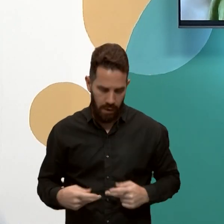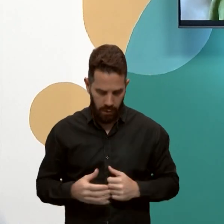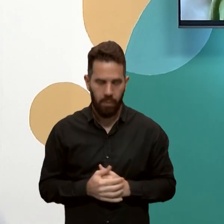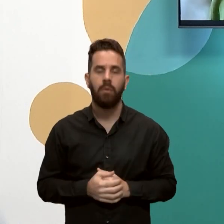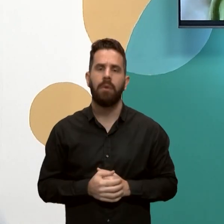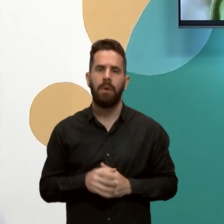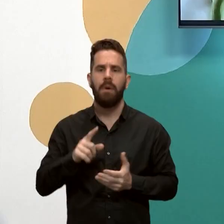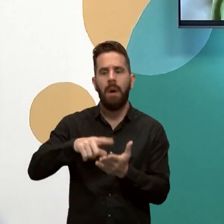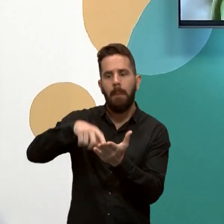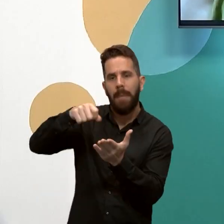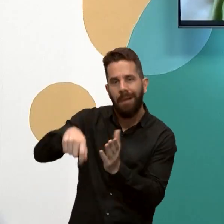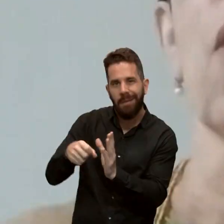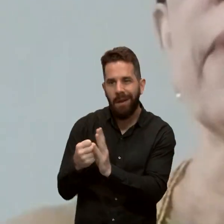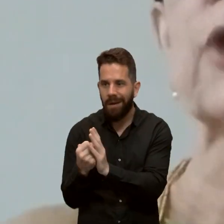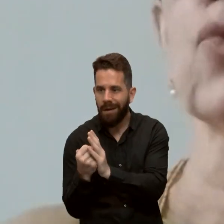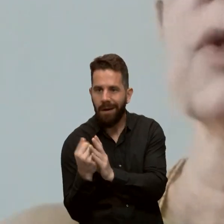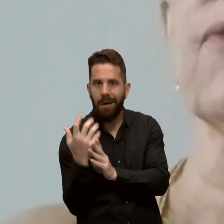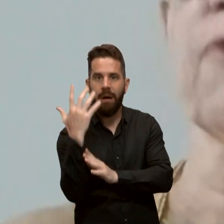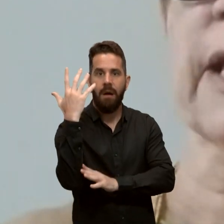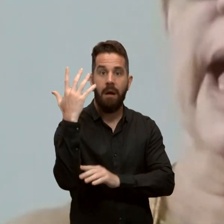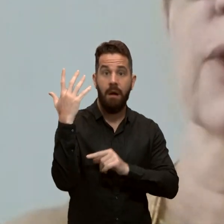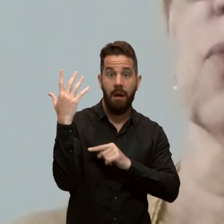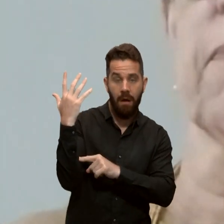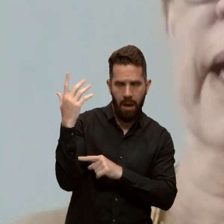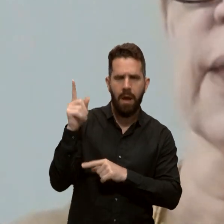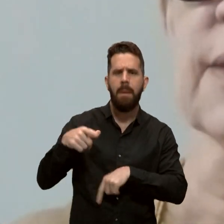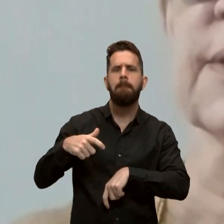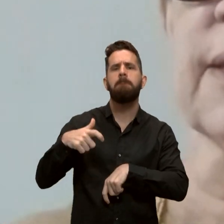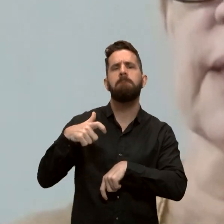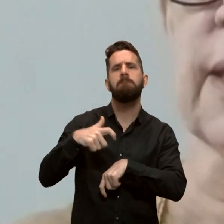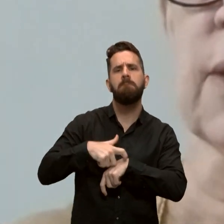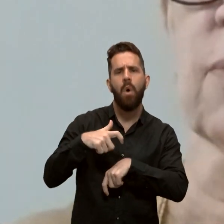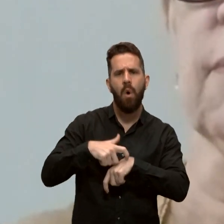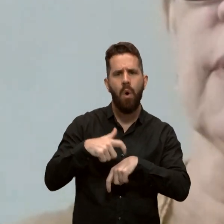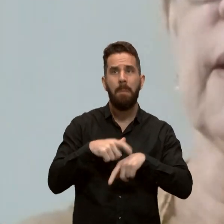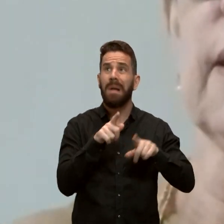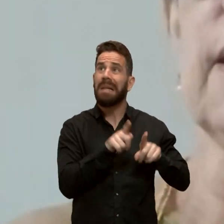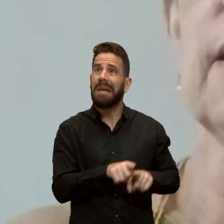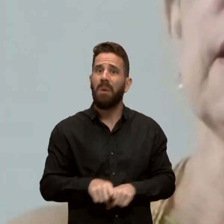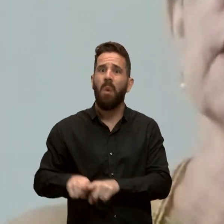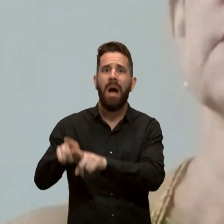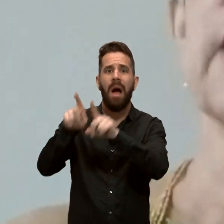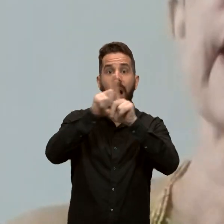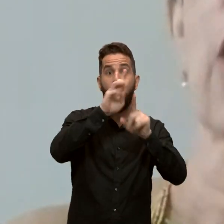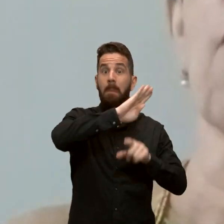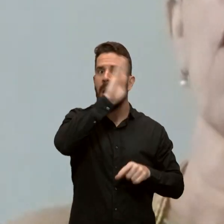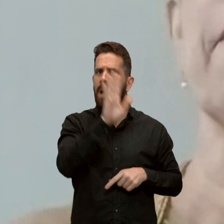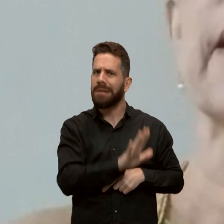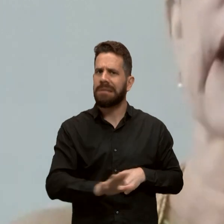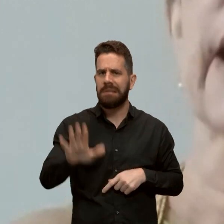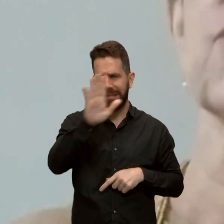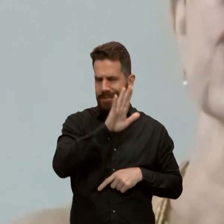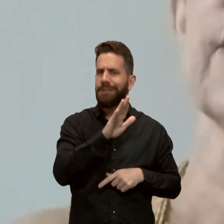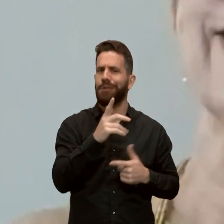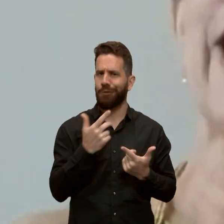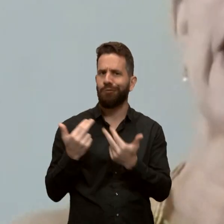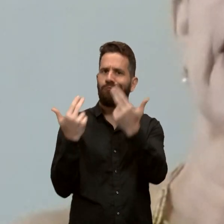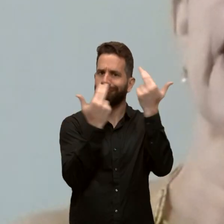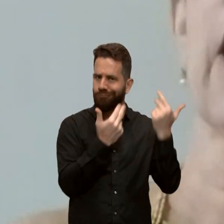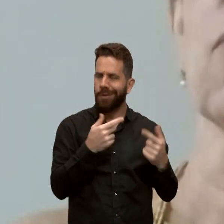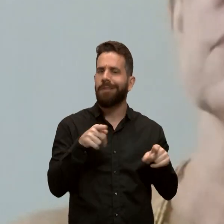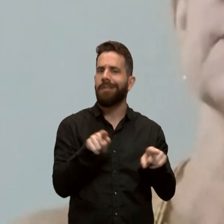plantada uma árvore, é um momento unificado no país inteiro, e será uma